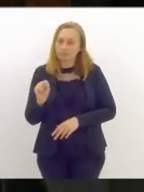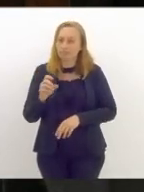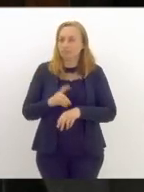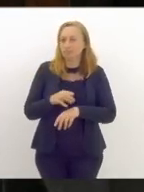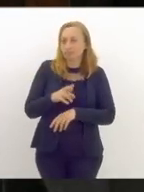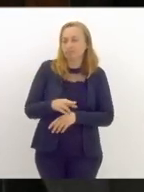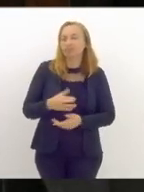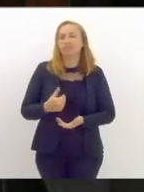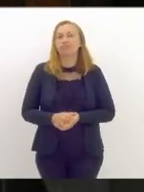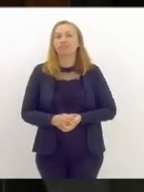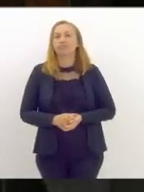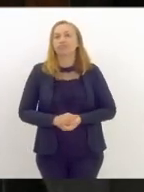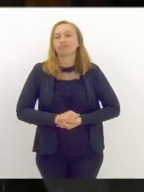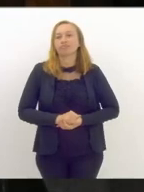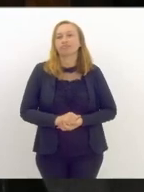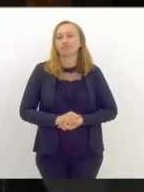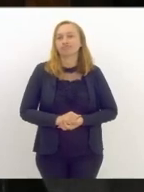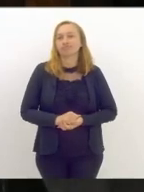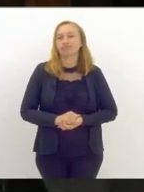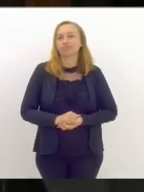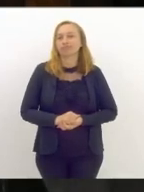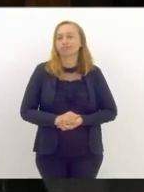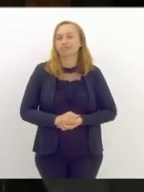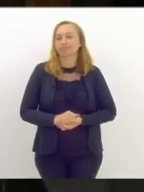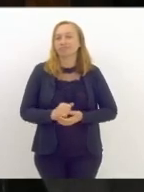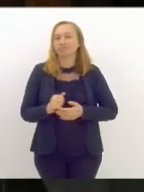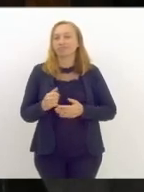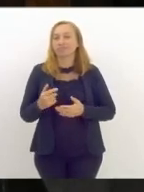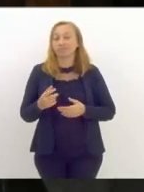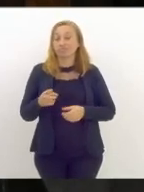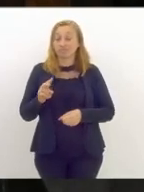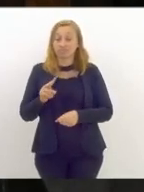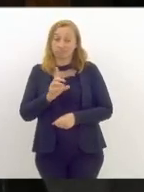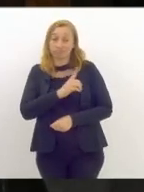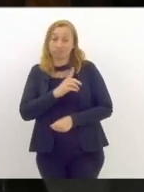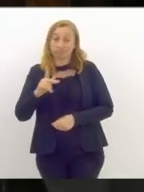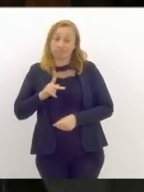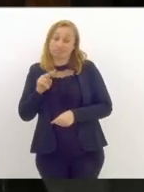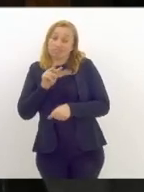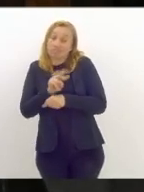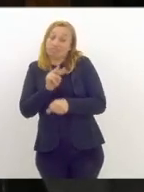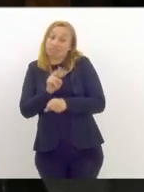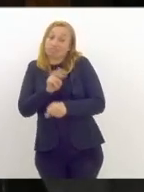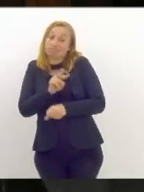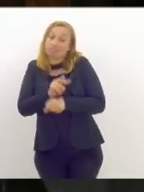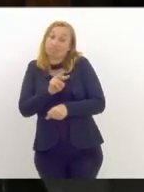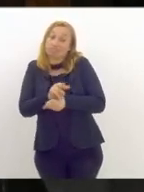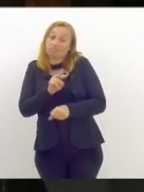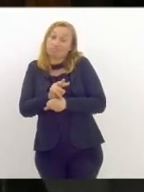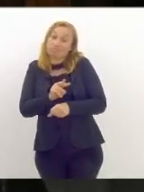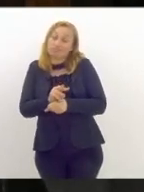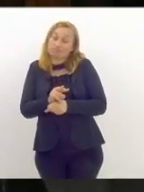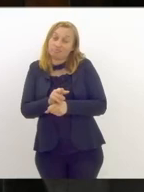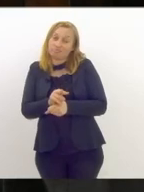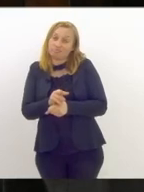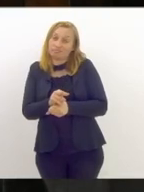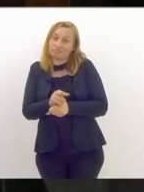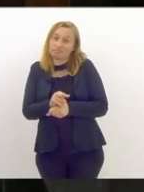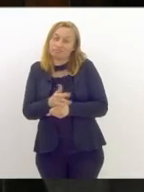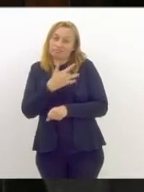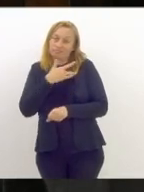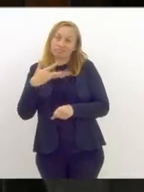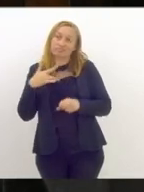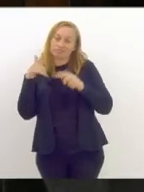é uma cão de guarda da Defensoria Pública na saúde, mas isso é um elogio, tá? E, da